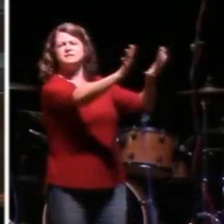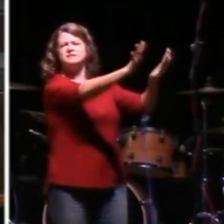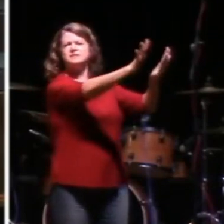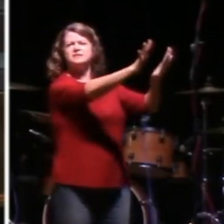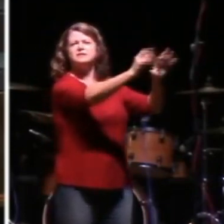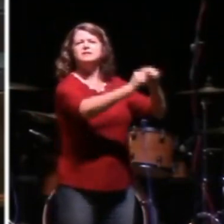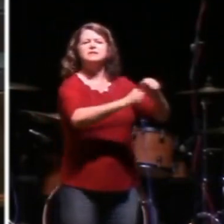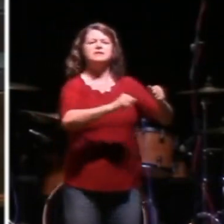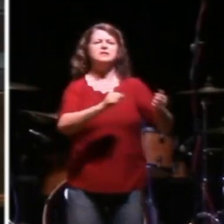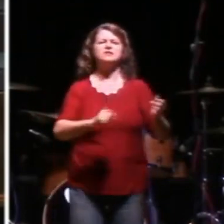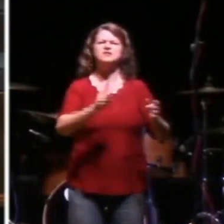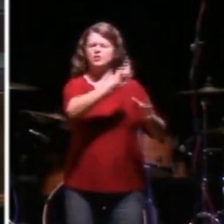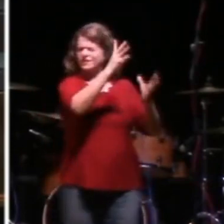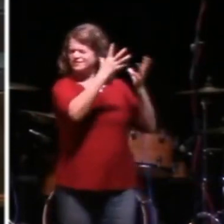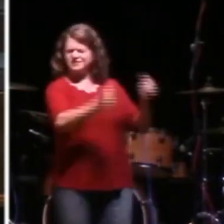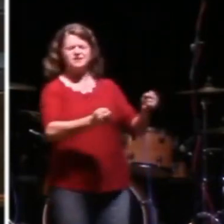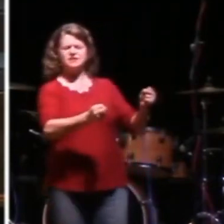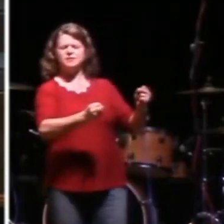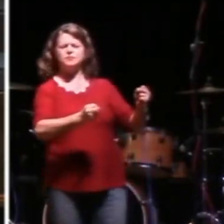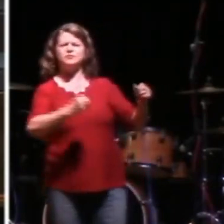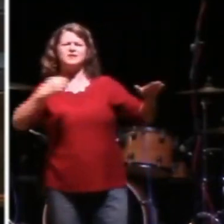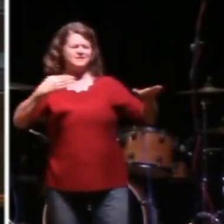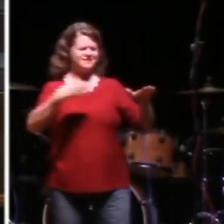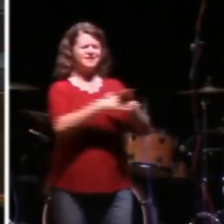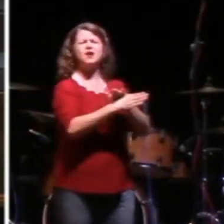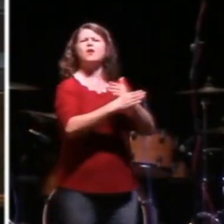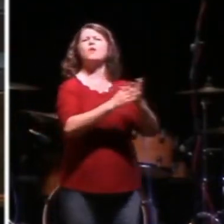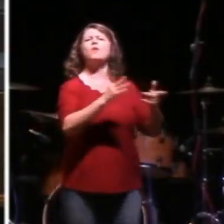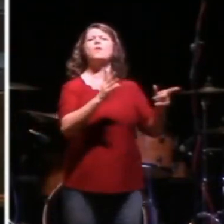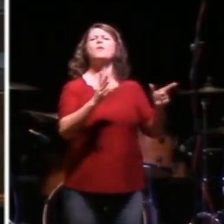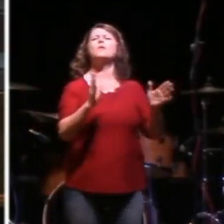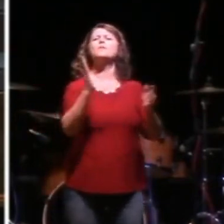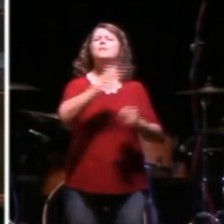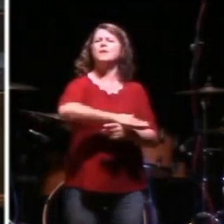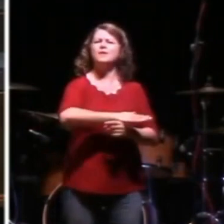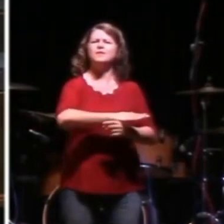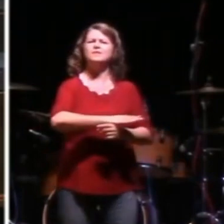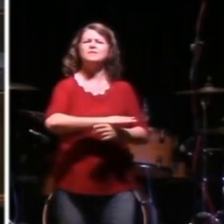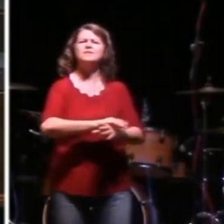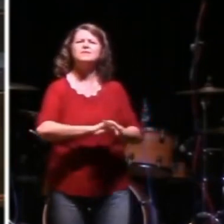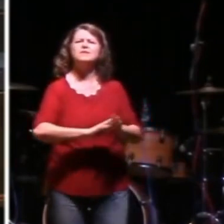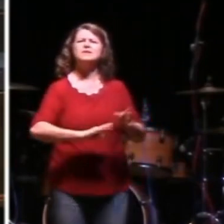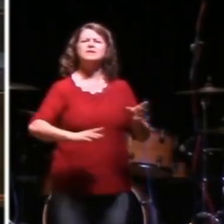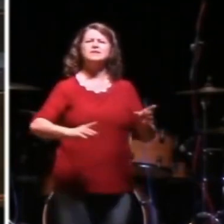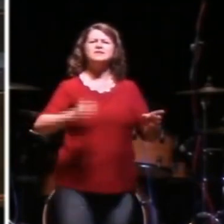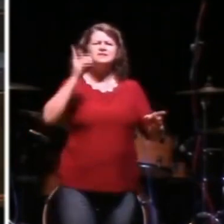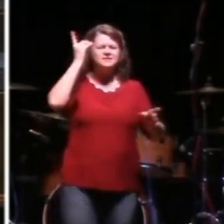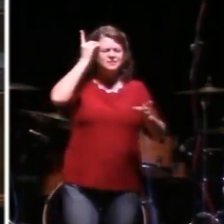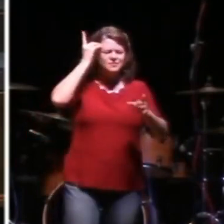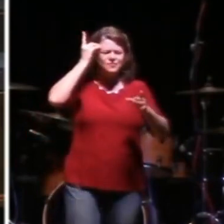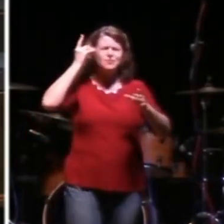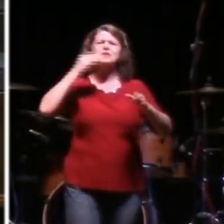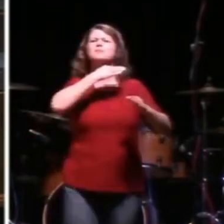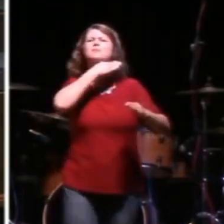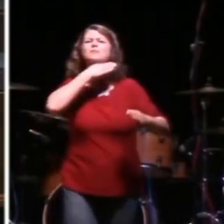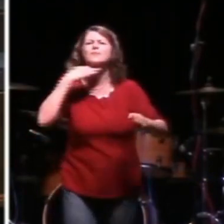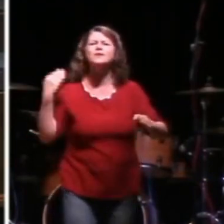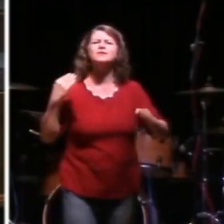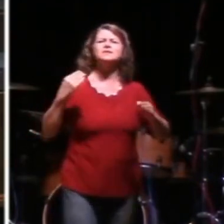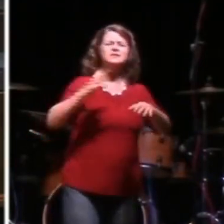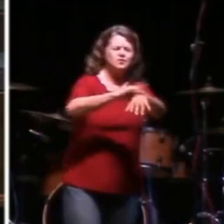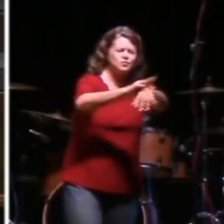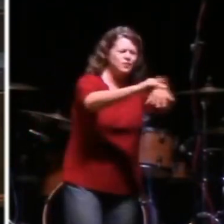rejeitamos todas infiltração maligna rejeitamos todo espírito de morte rejeitando o som da peste